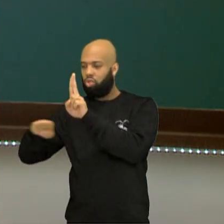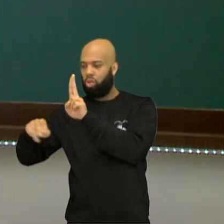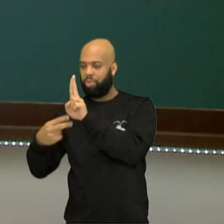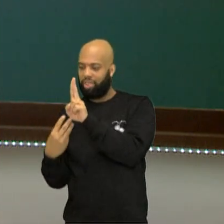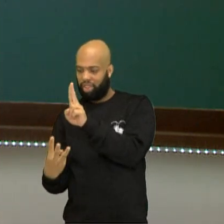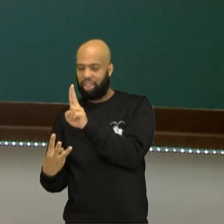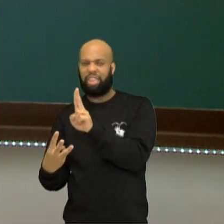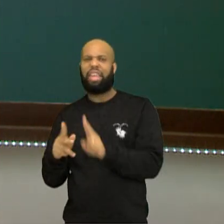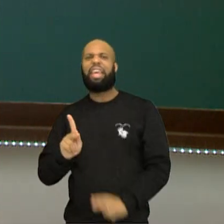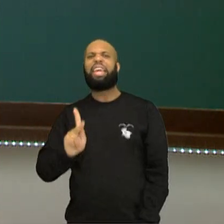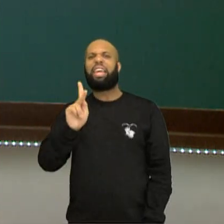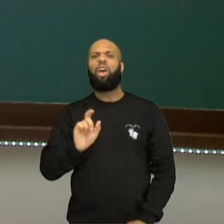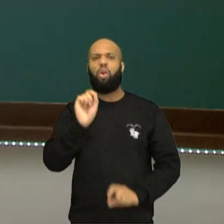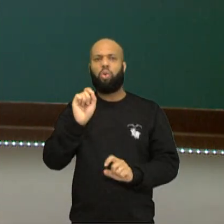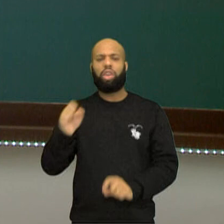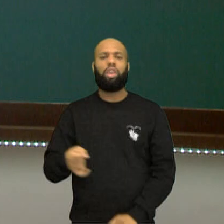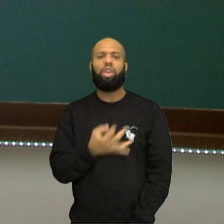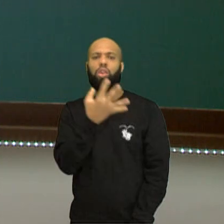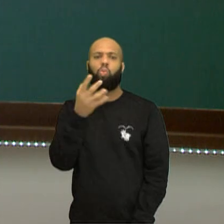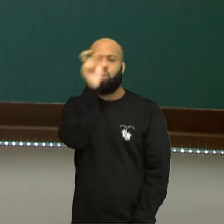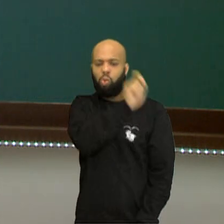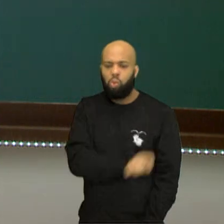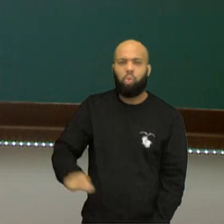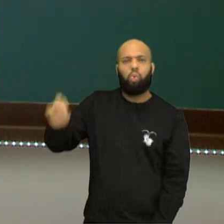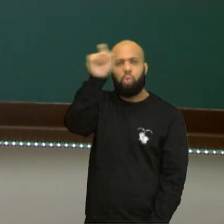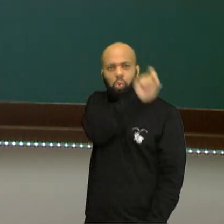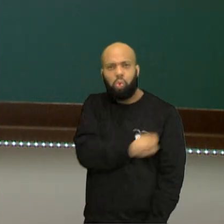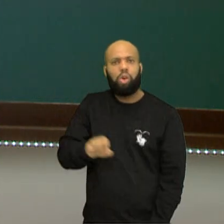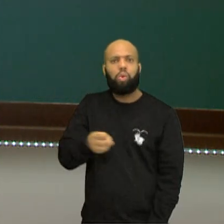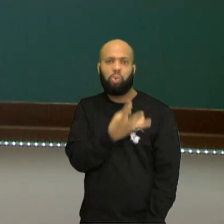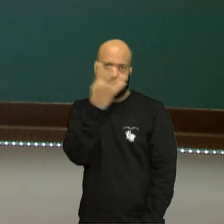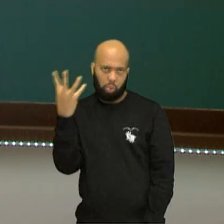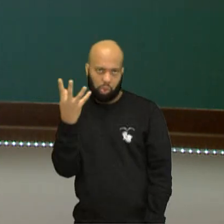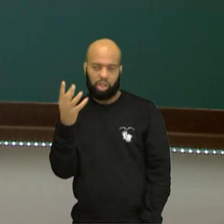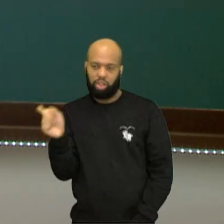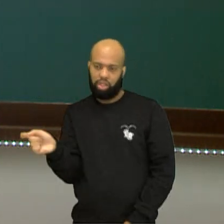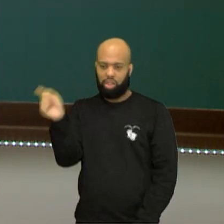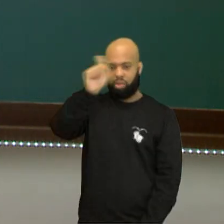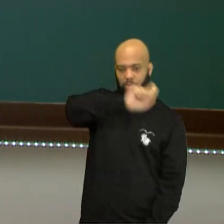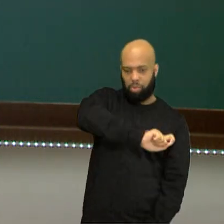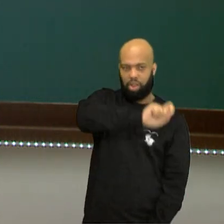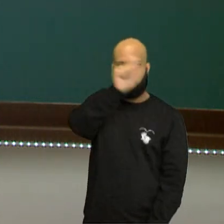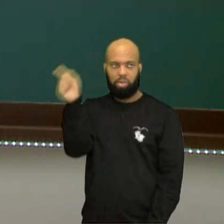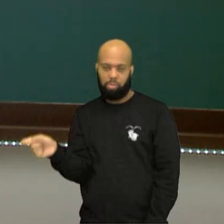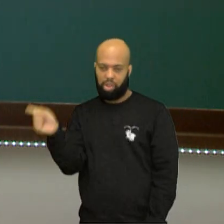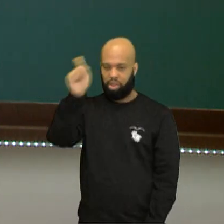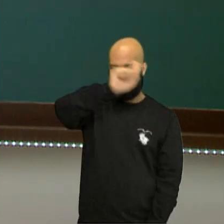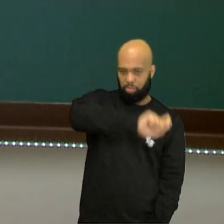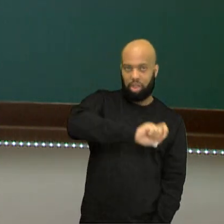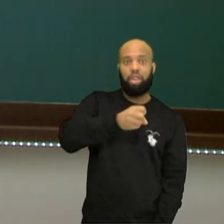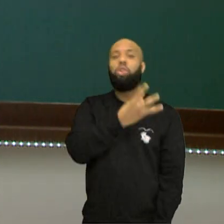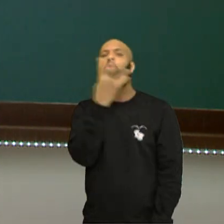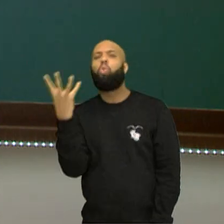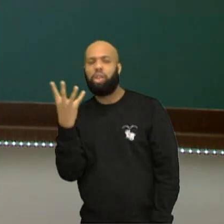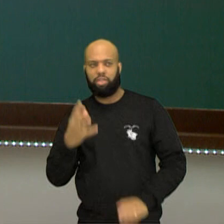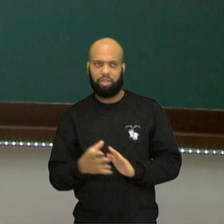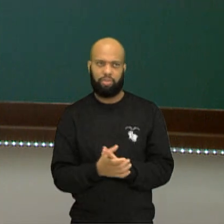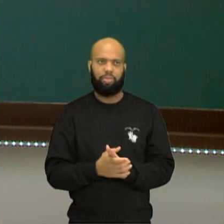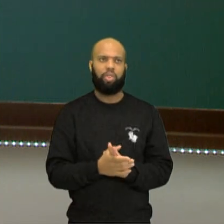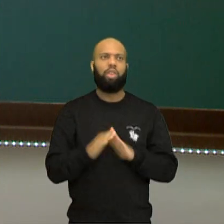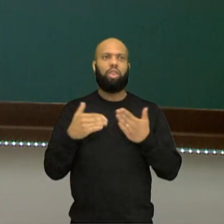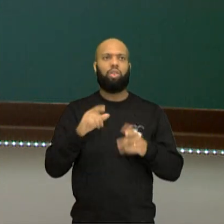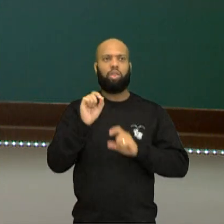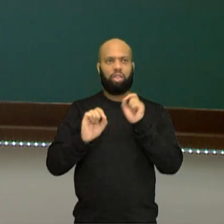na semicircunferência, é passagens pela semicircunferência, porque ali eu estou falando de 180 graus. Então, o que